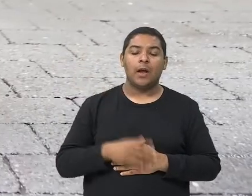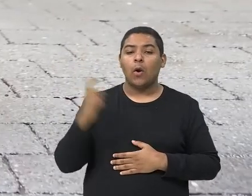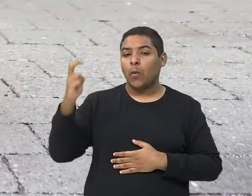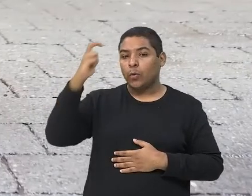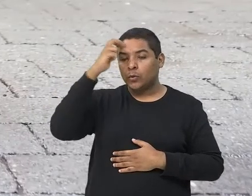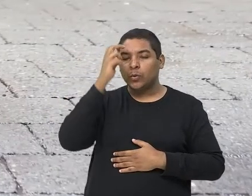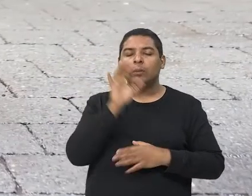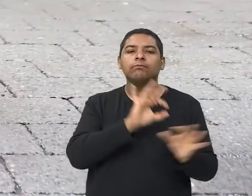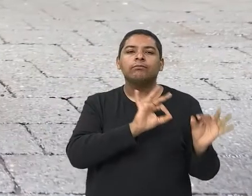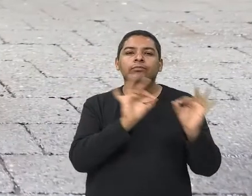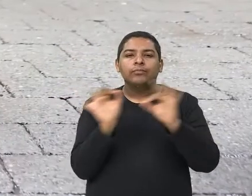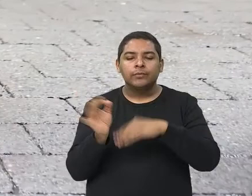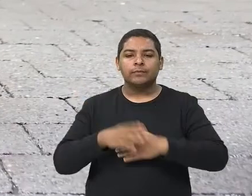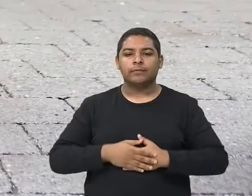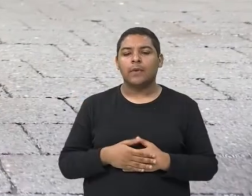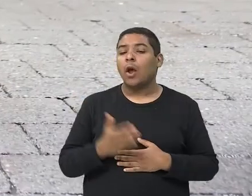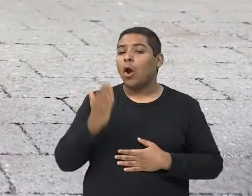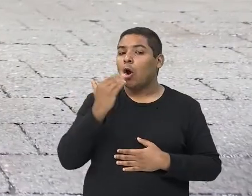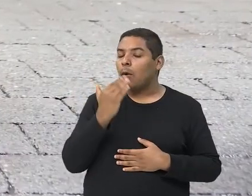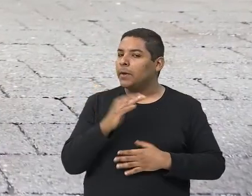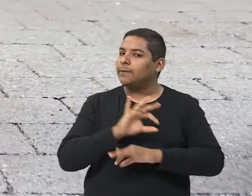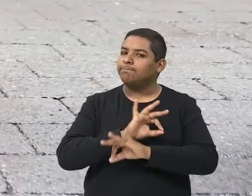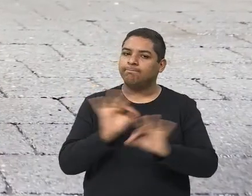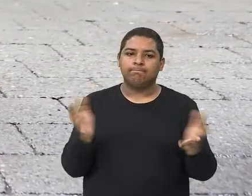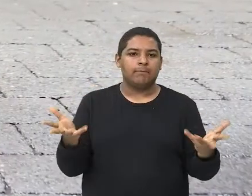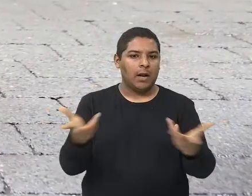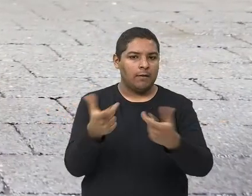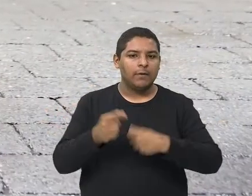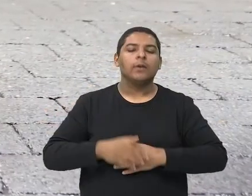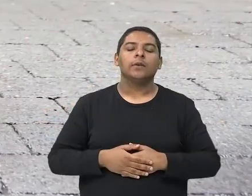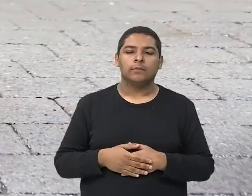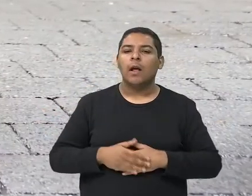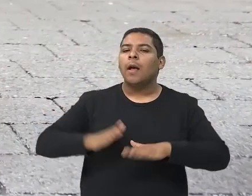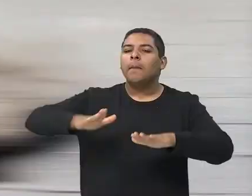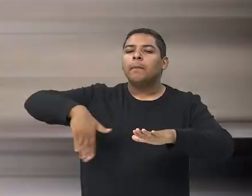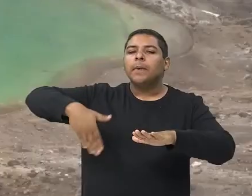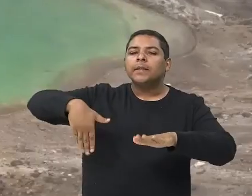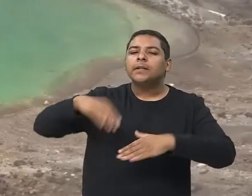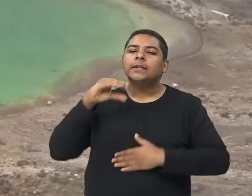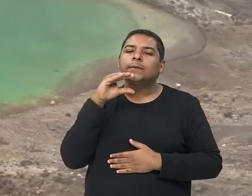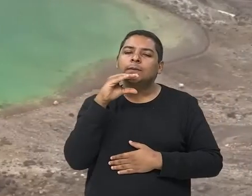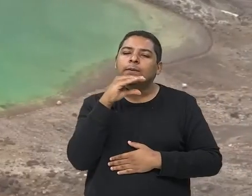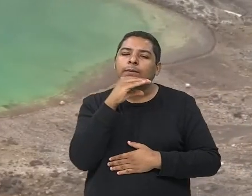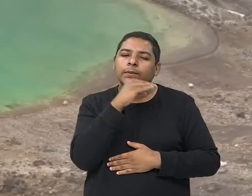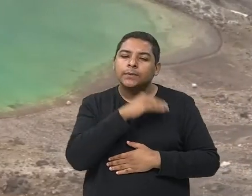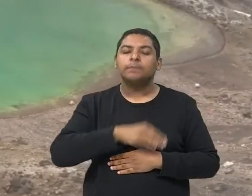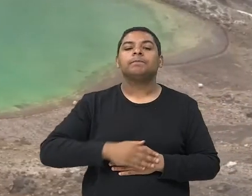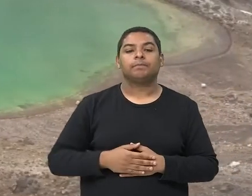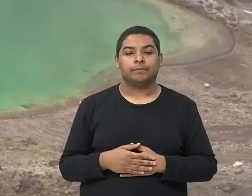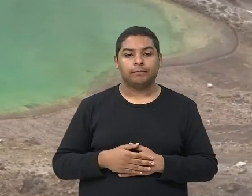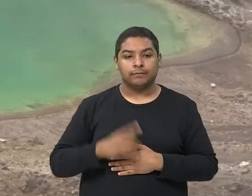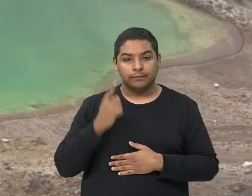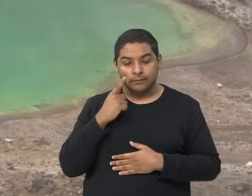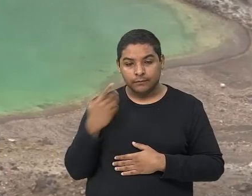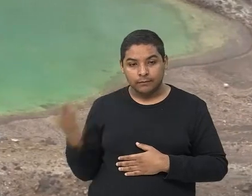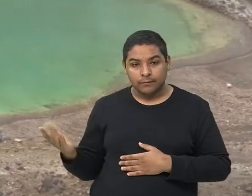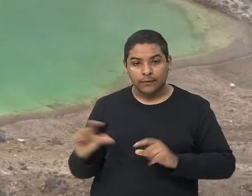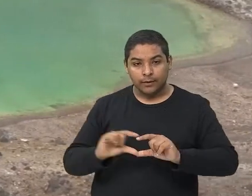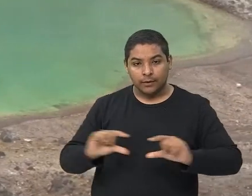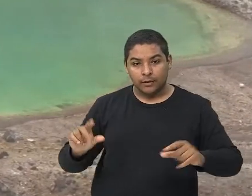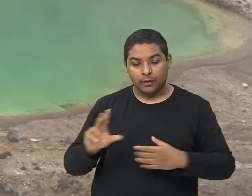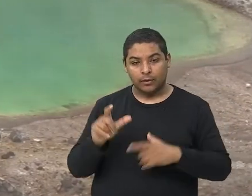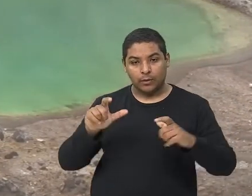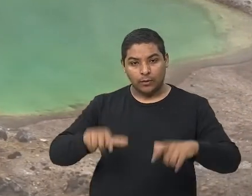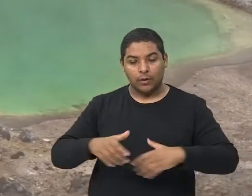um delicioso banquete, hangi, as piscinas térmicas estarão à sua espera. Em Rotorua, é possível explorar